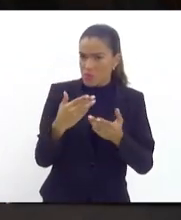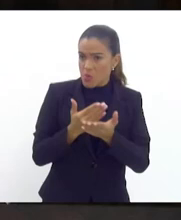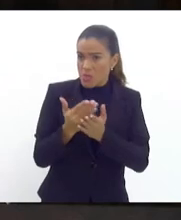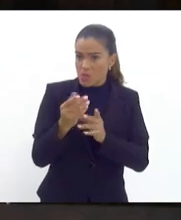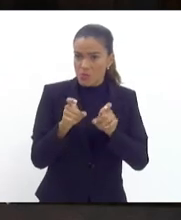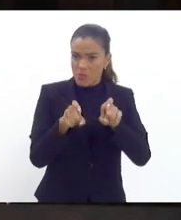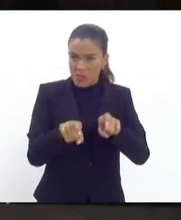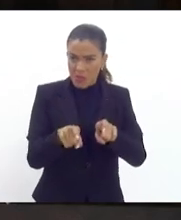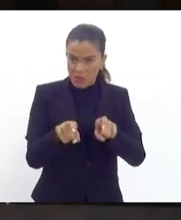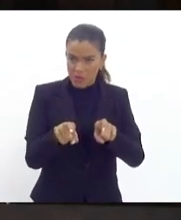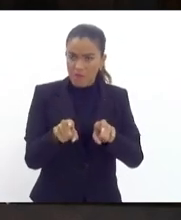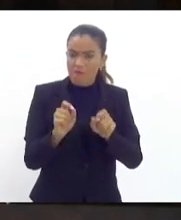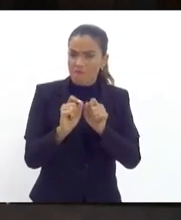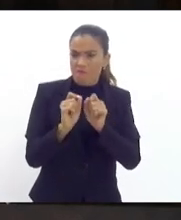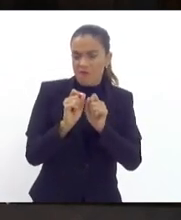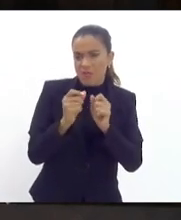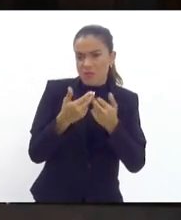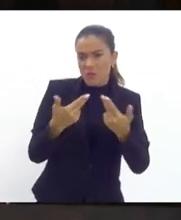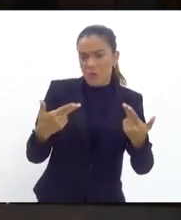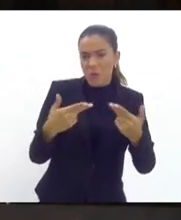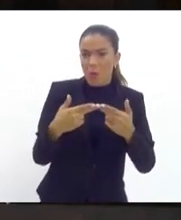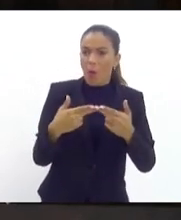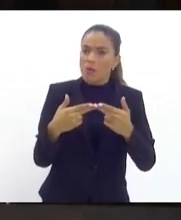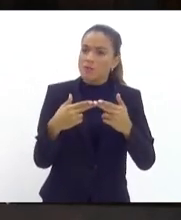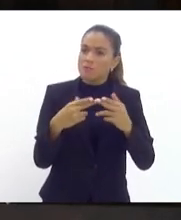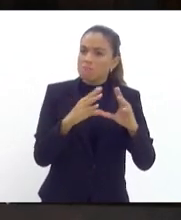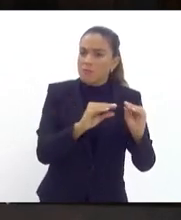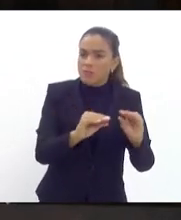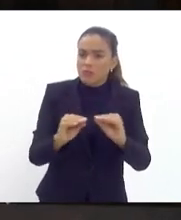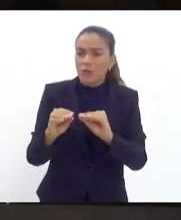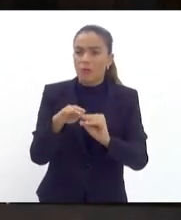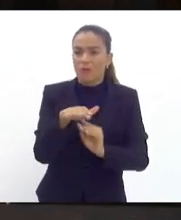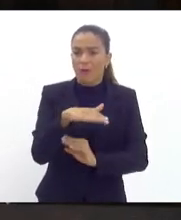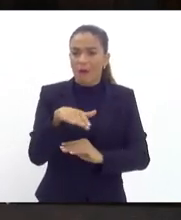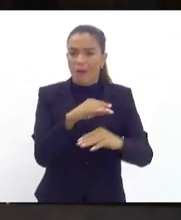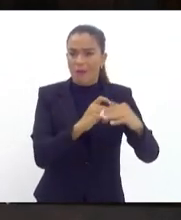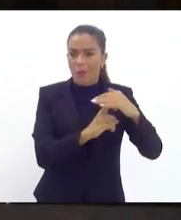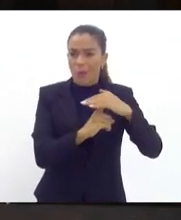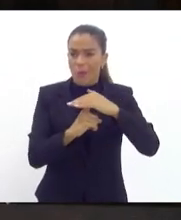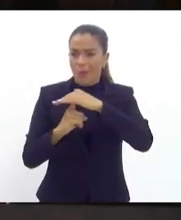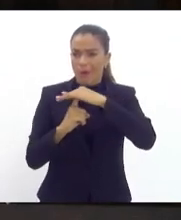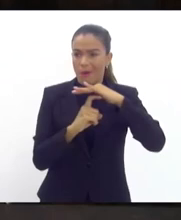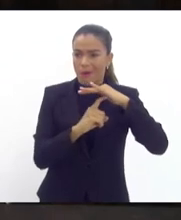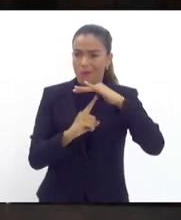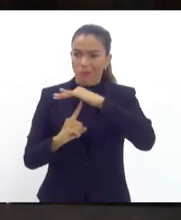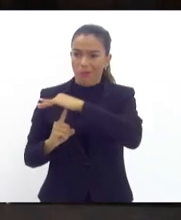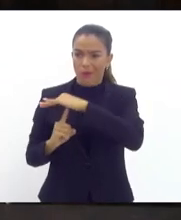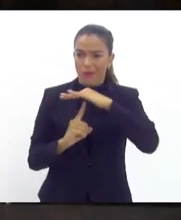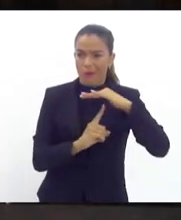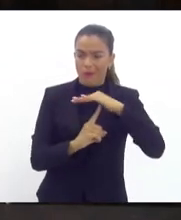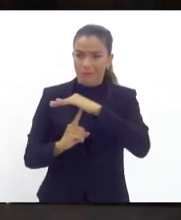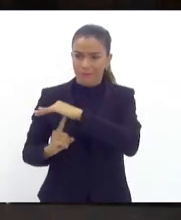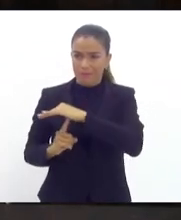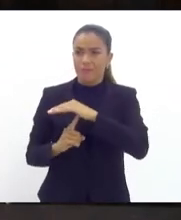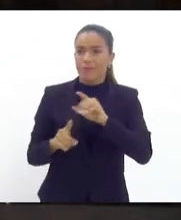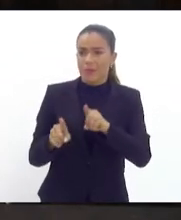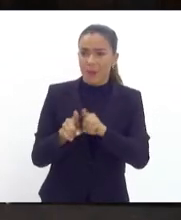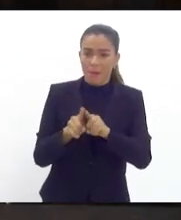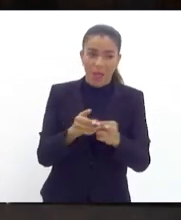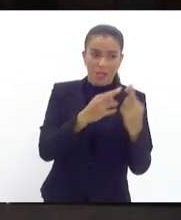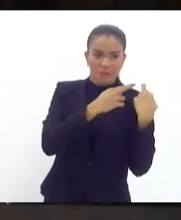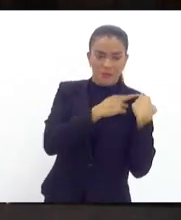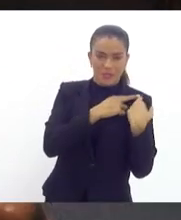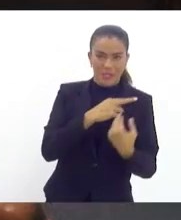ao camelódromo de algumas intervenções ali mas eu sei que isso também tem recaído sobre segurança presente essa